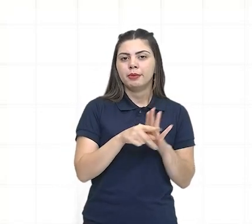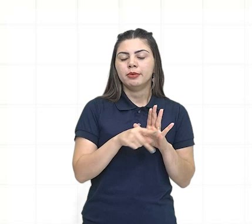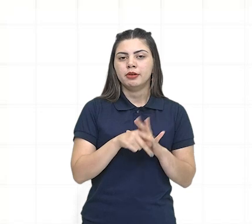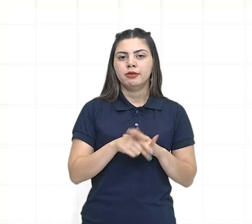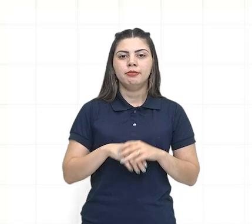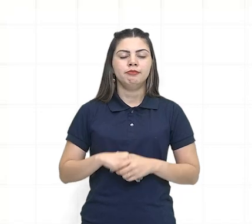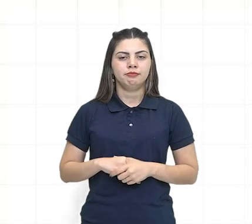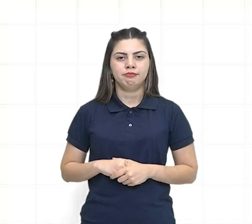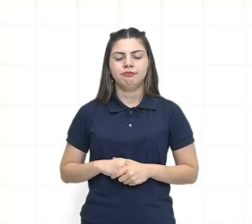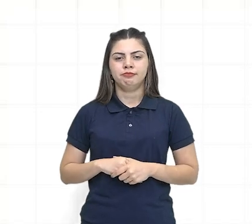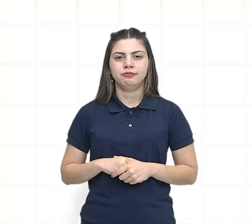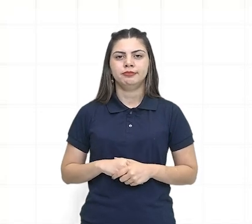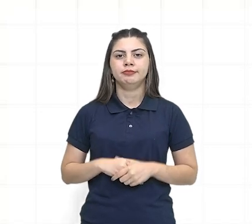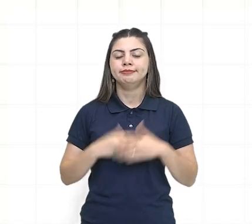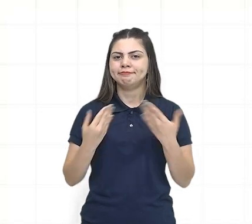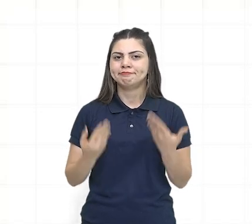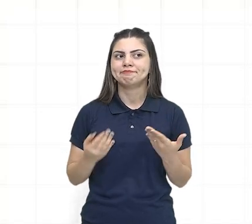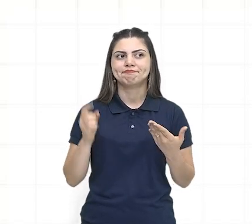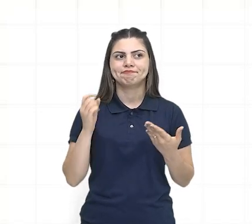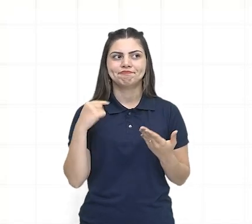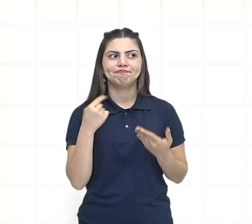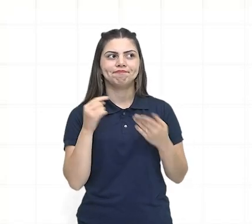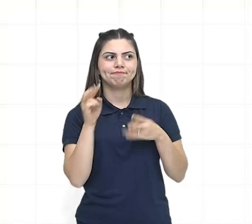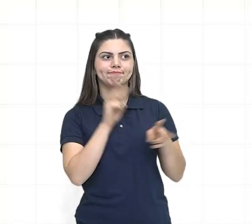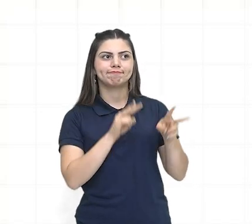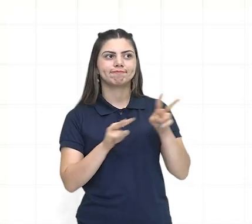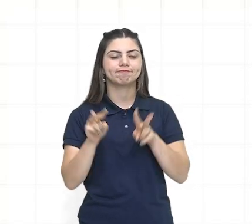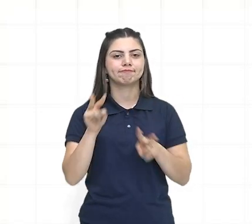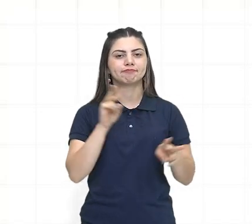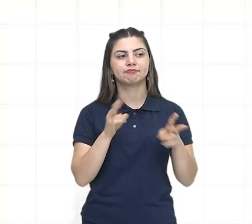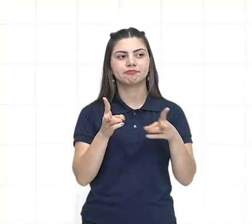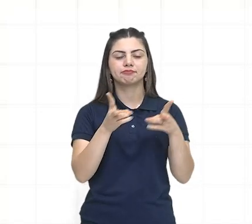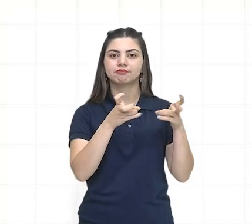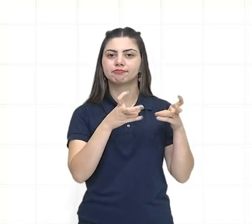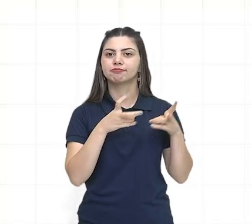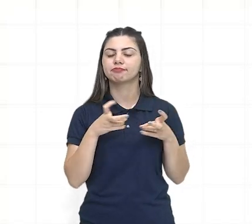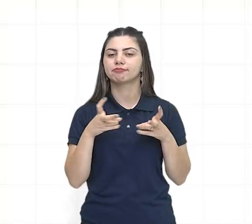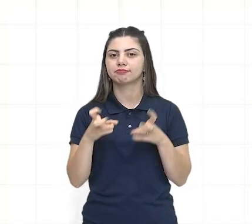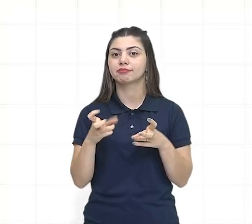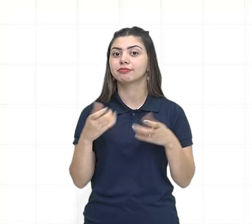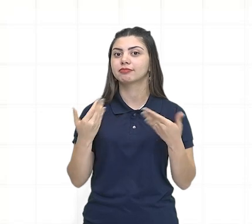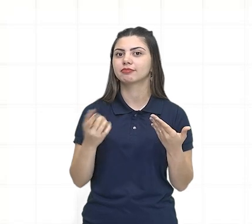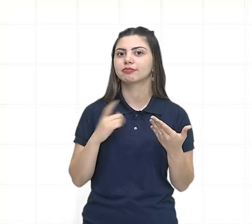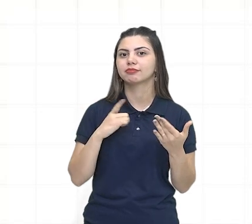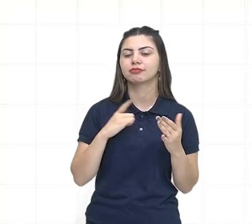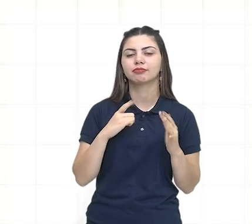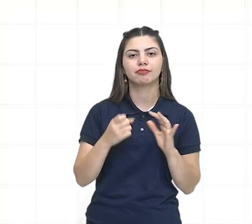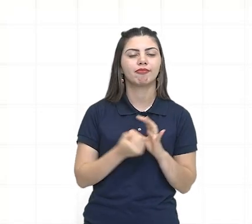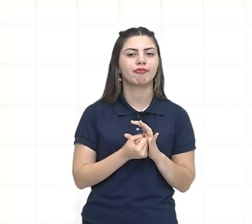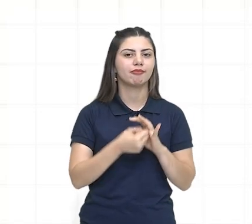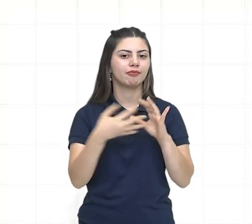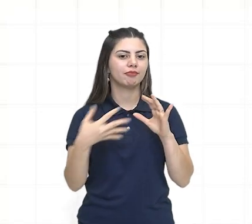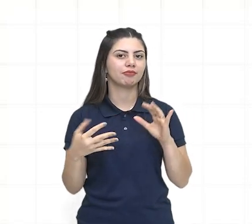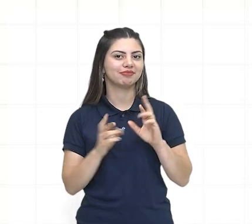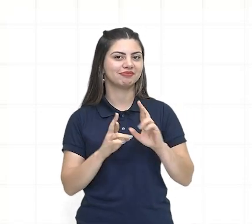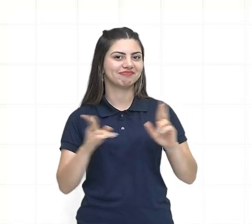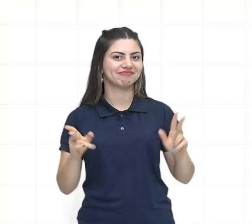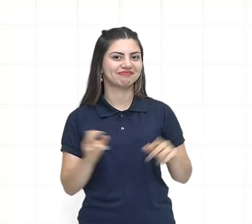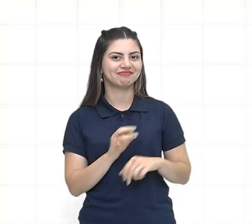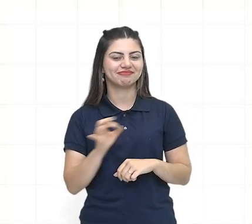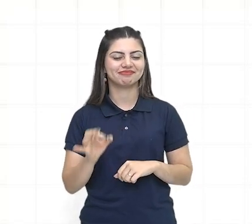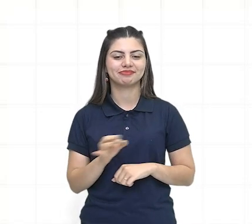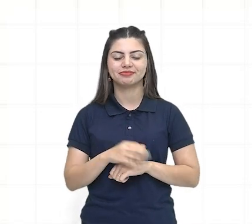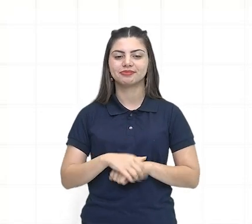atribuições. São indicadores visuais que, no caso, vão ter características distintas.